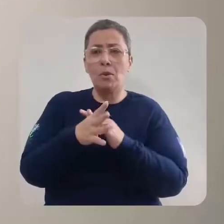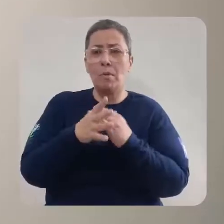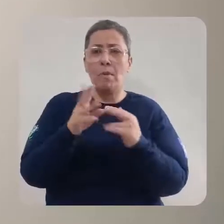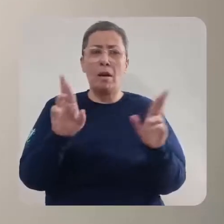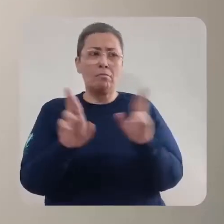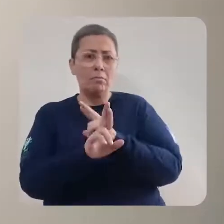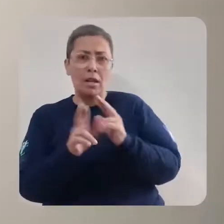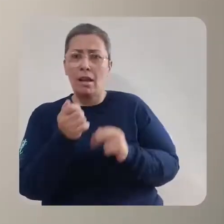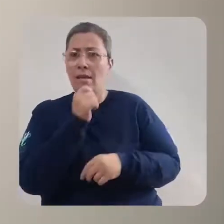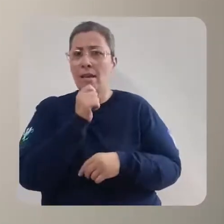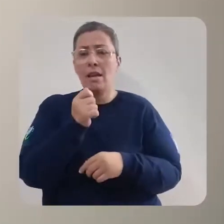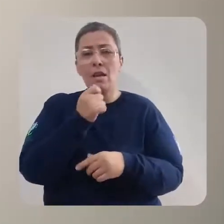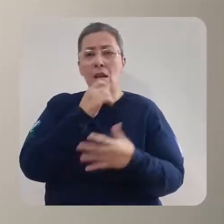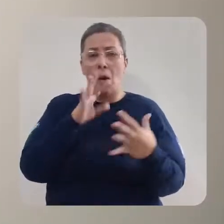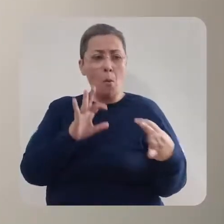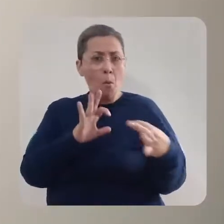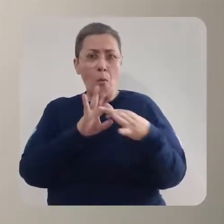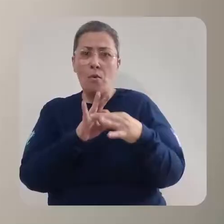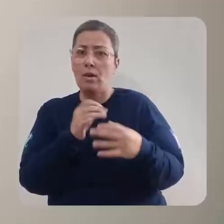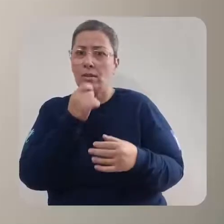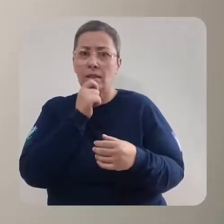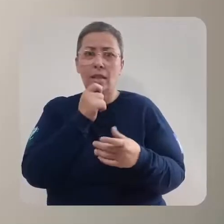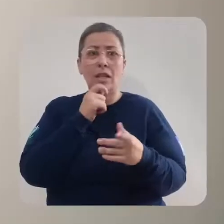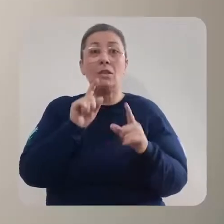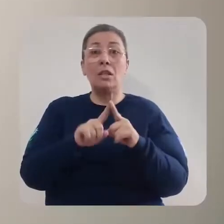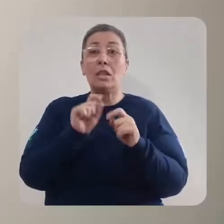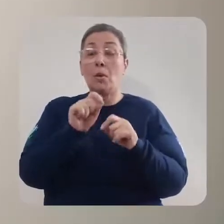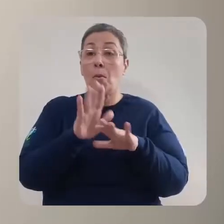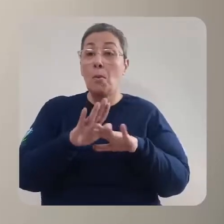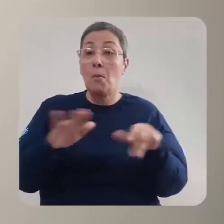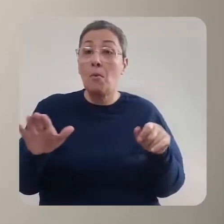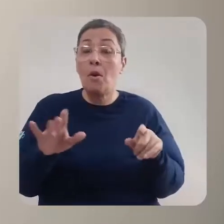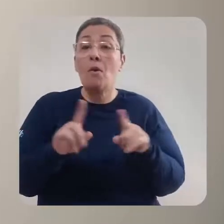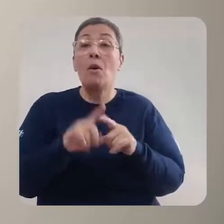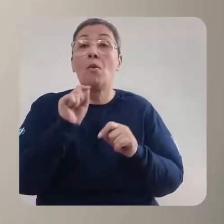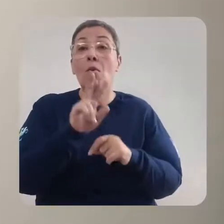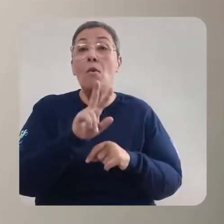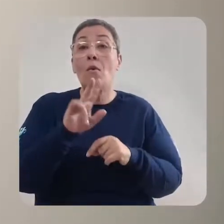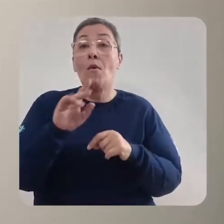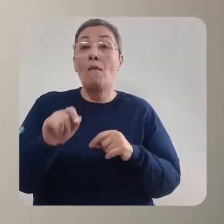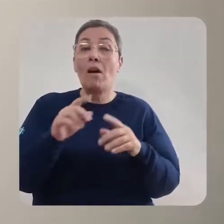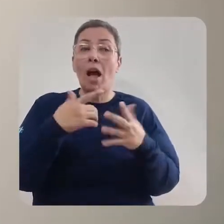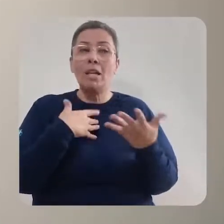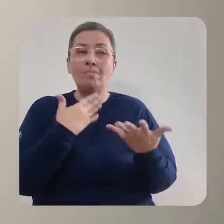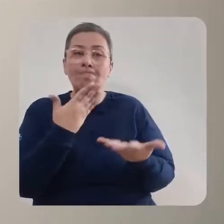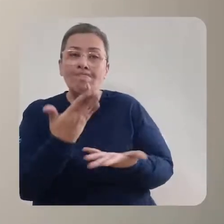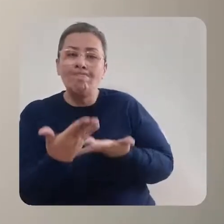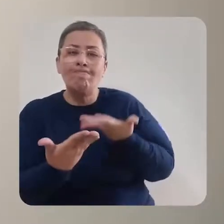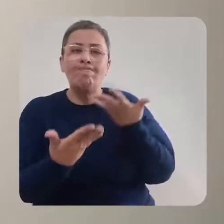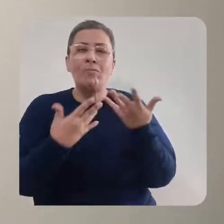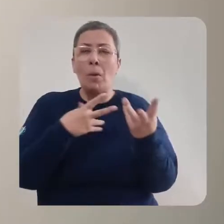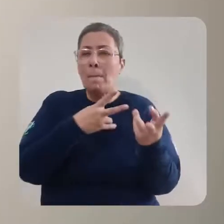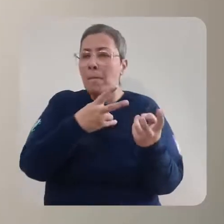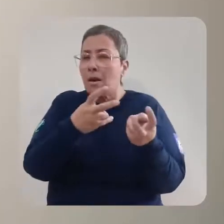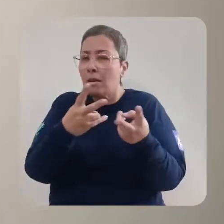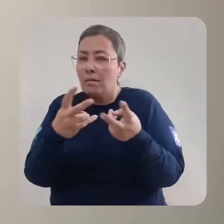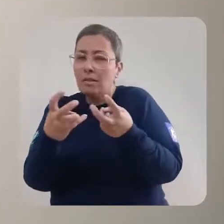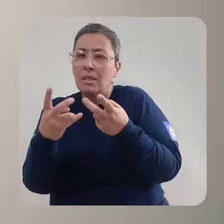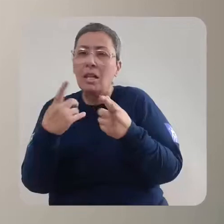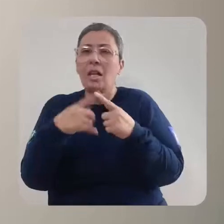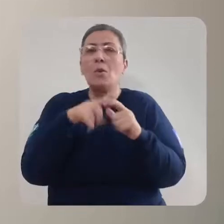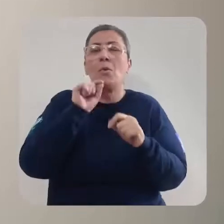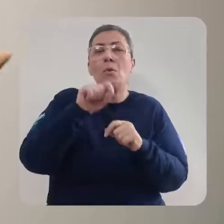uma relação, né, de vínculo com aquele professor, então a criança ela vai ali tateando, ela vai ali